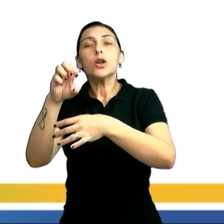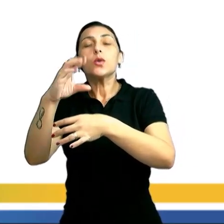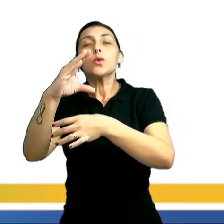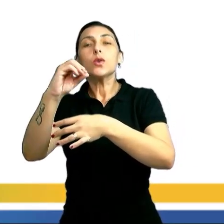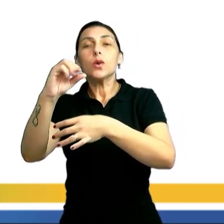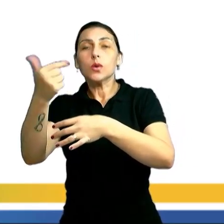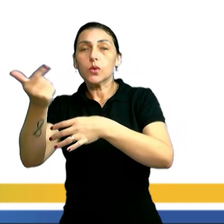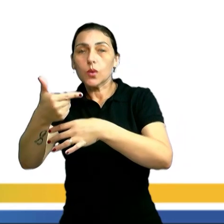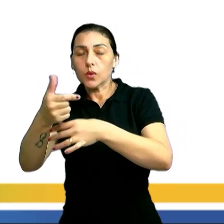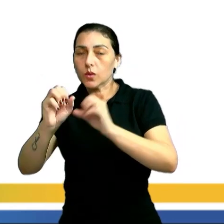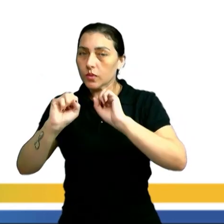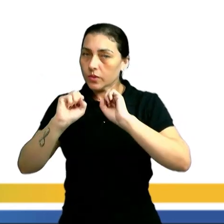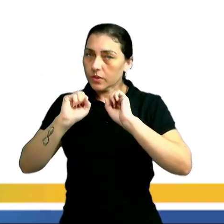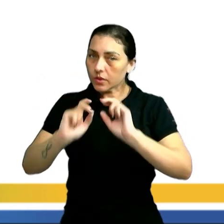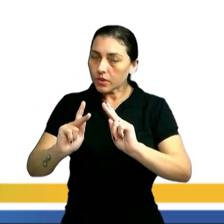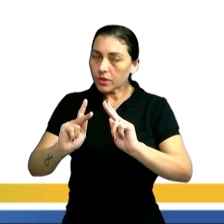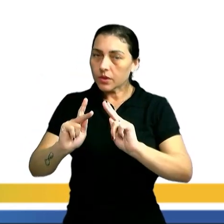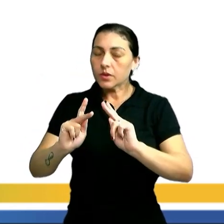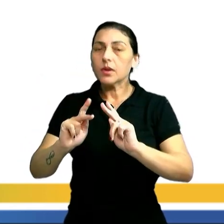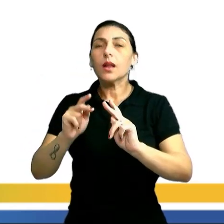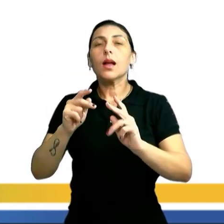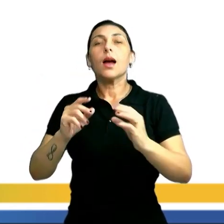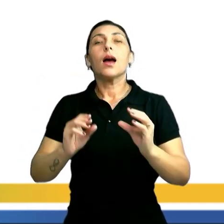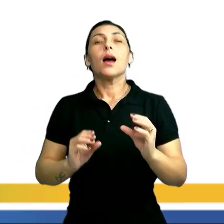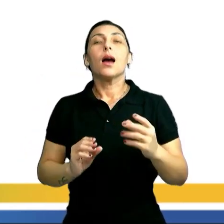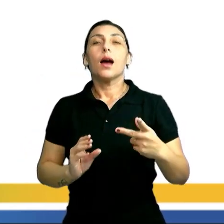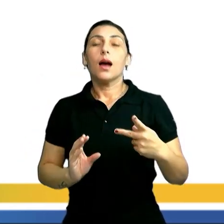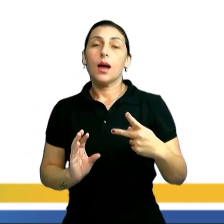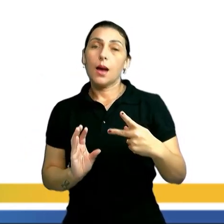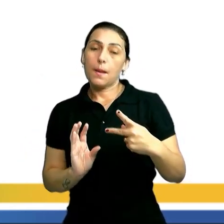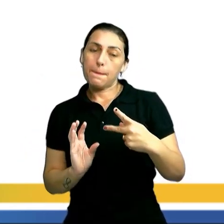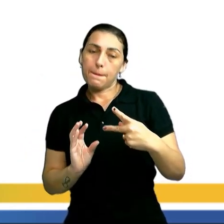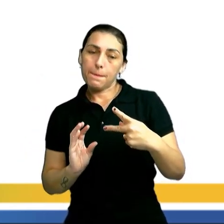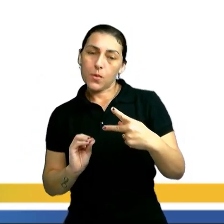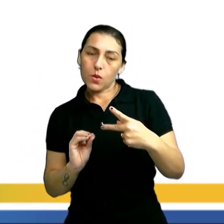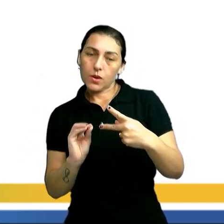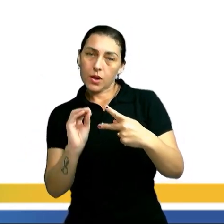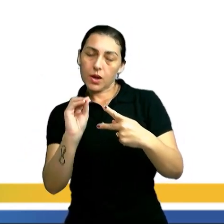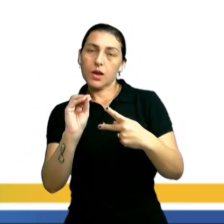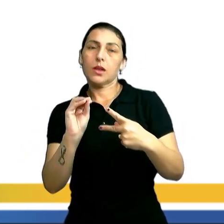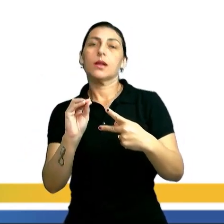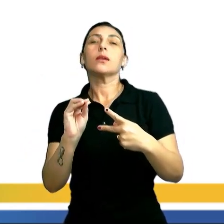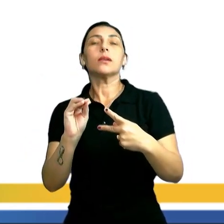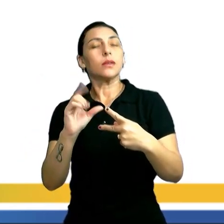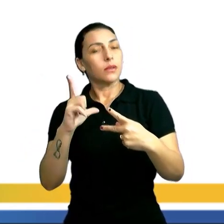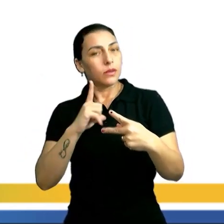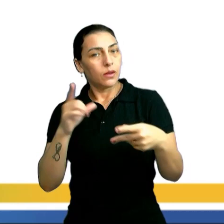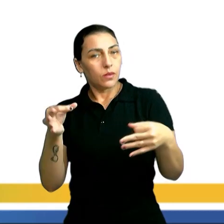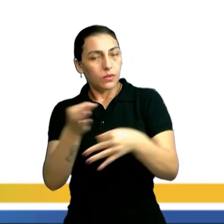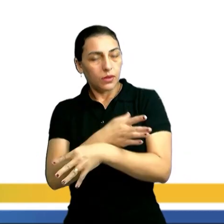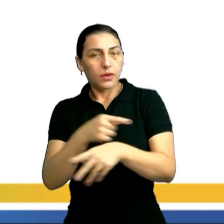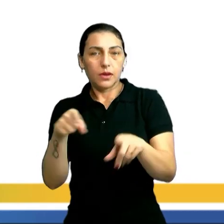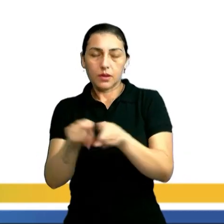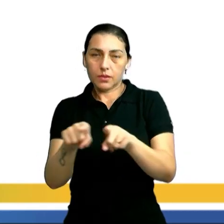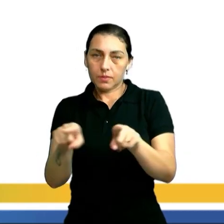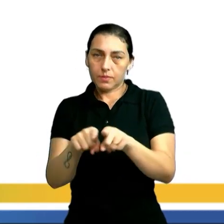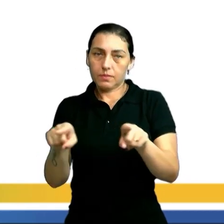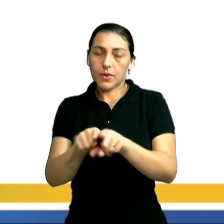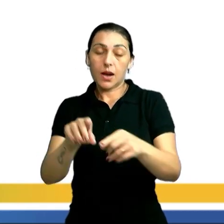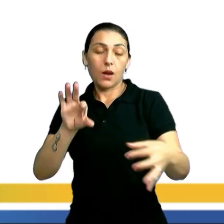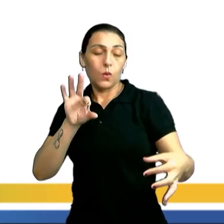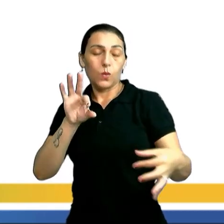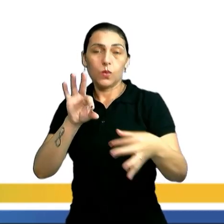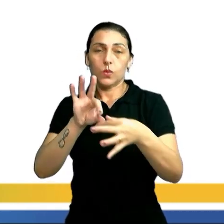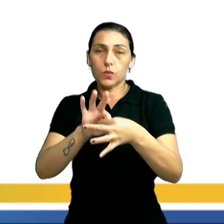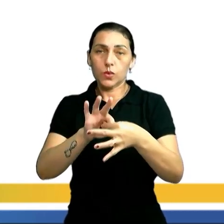Então, toda proteína que se forma, todo polipeptídeo que vai se formar pela